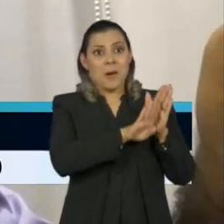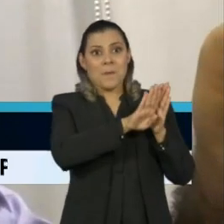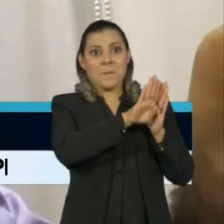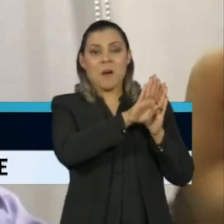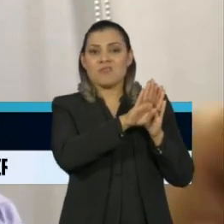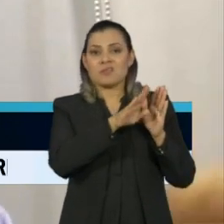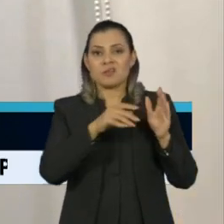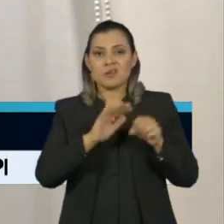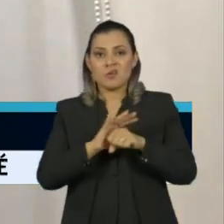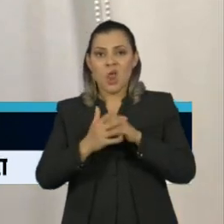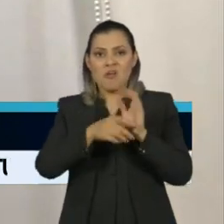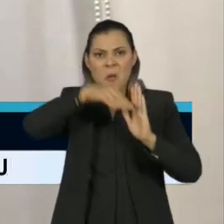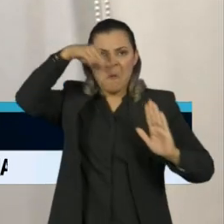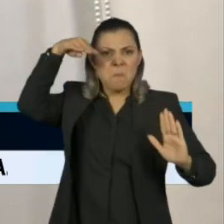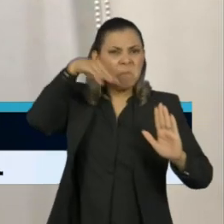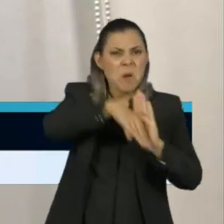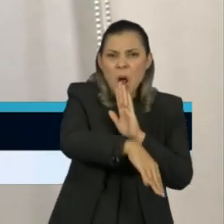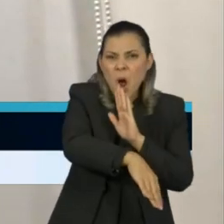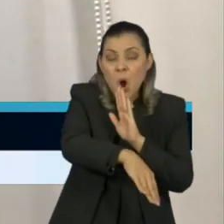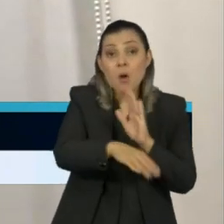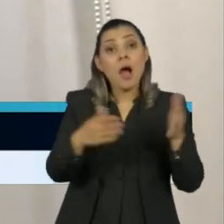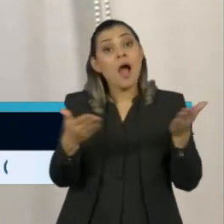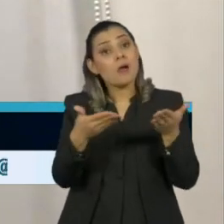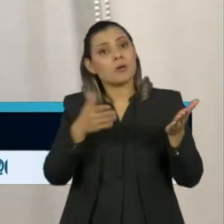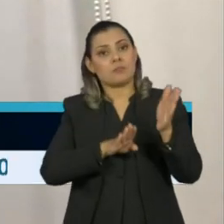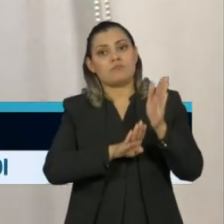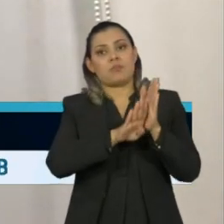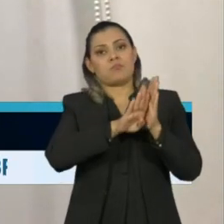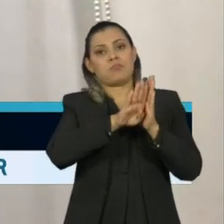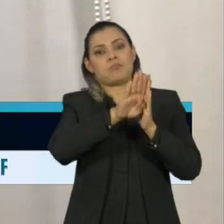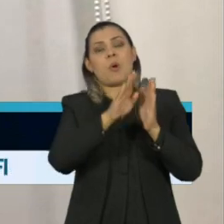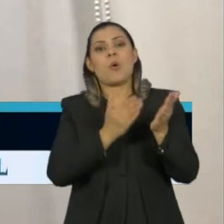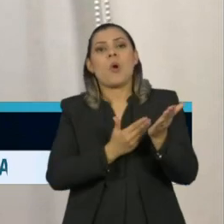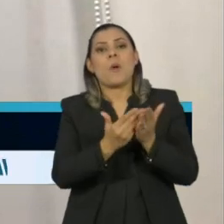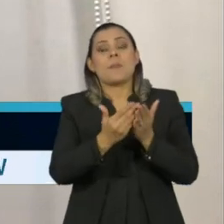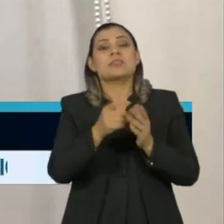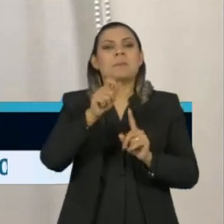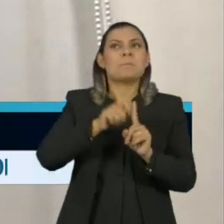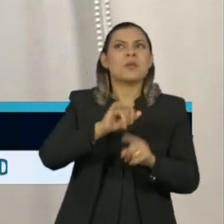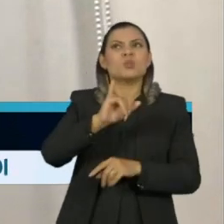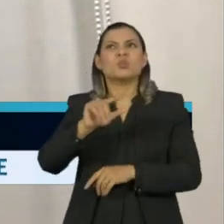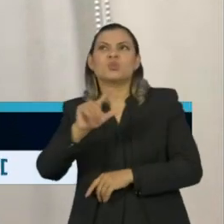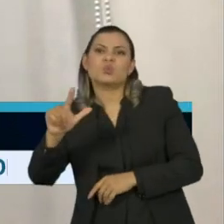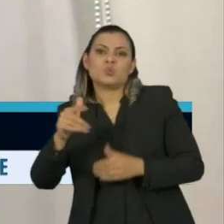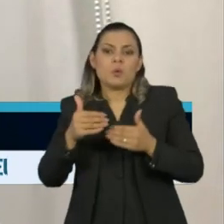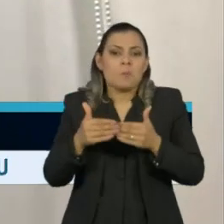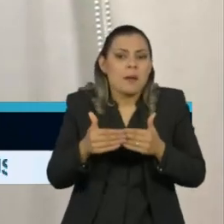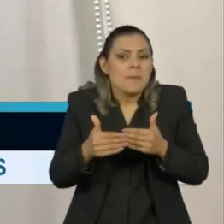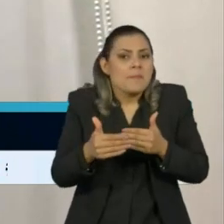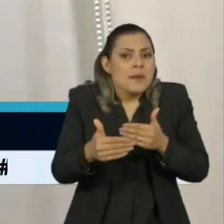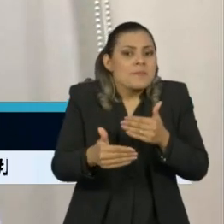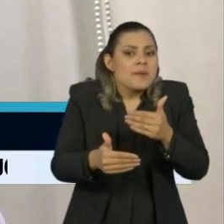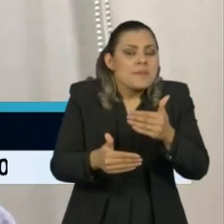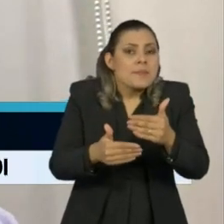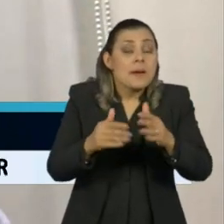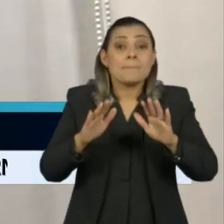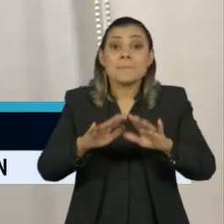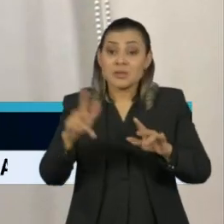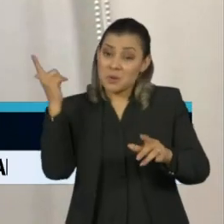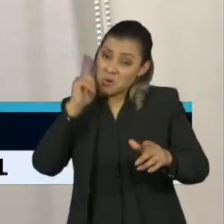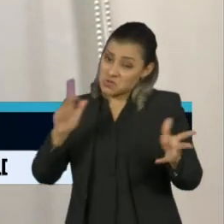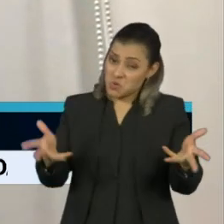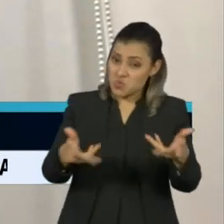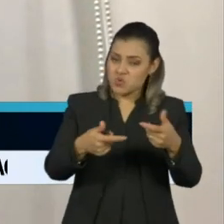comparado a fevereiro, ela começa a devolver esse prejuízo a partir de julho, mas para ela ganhar corpo,